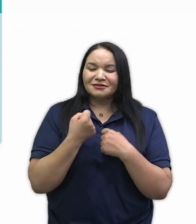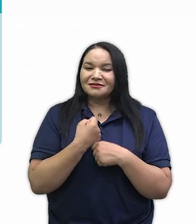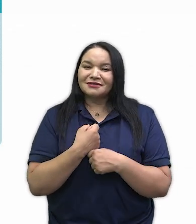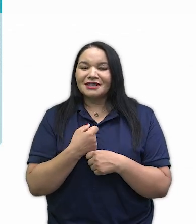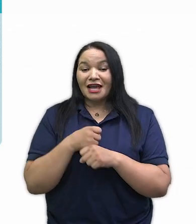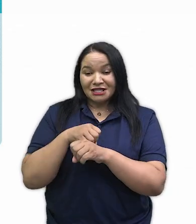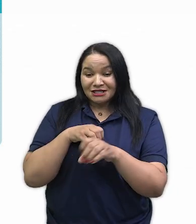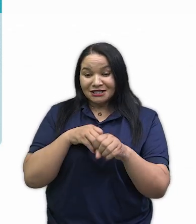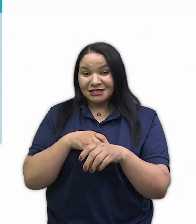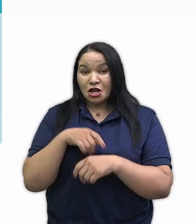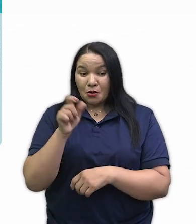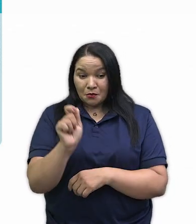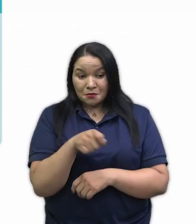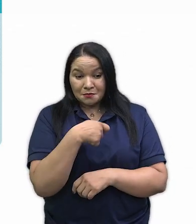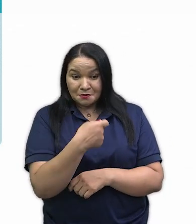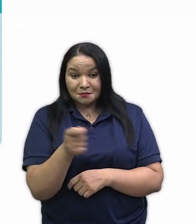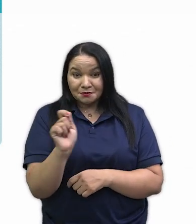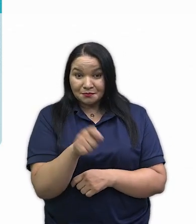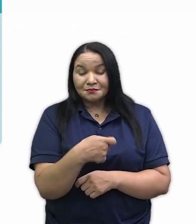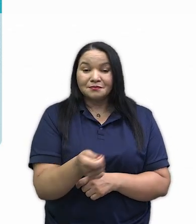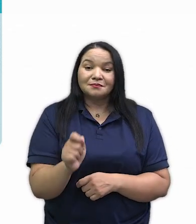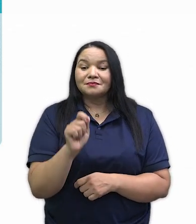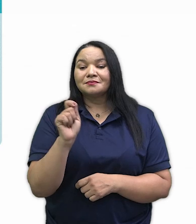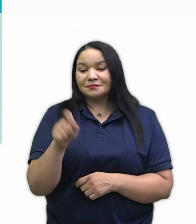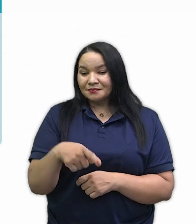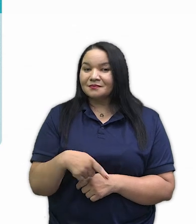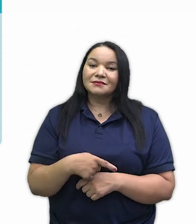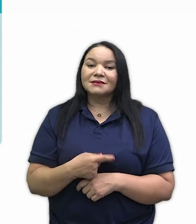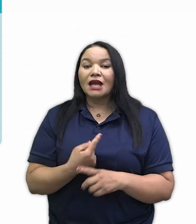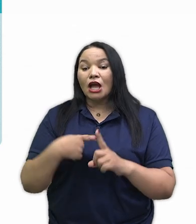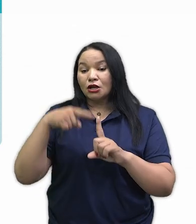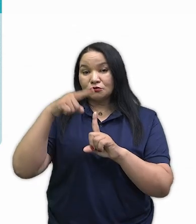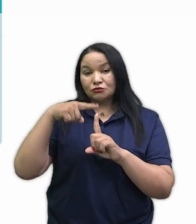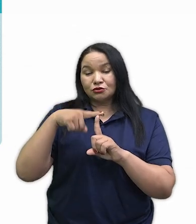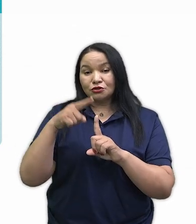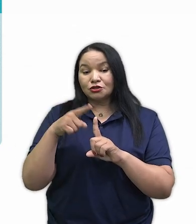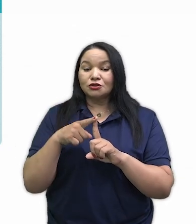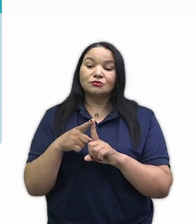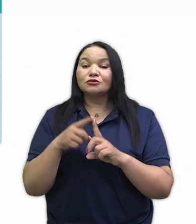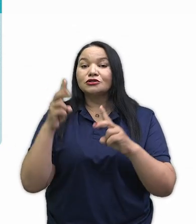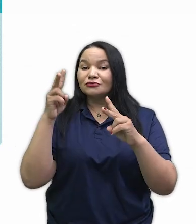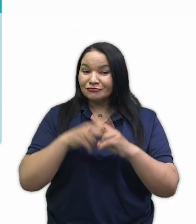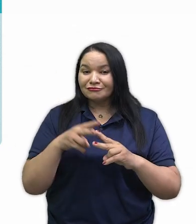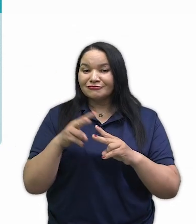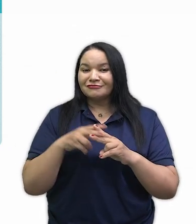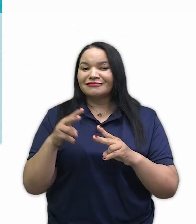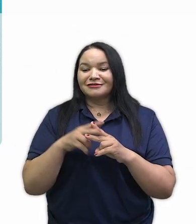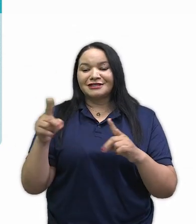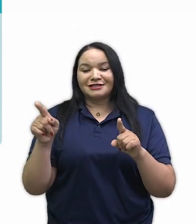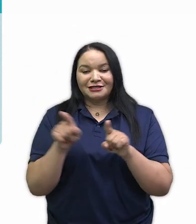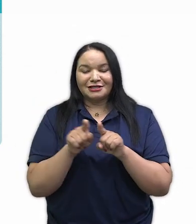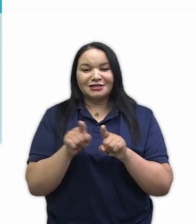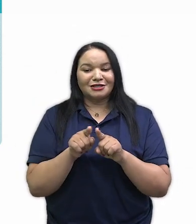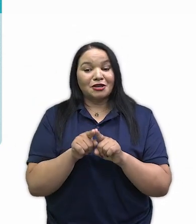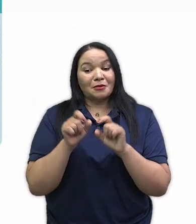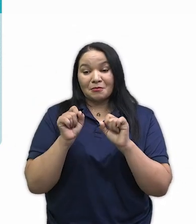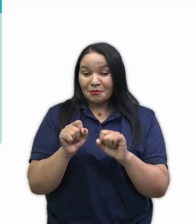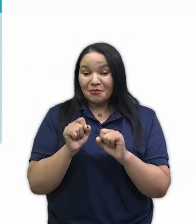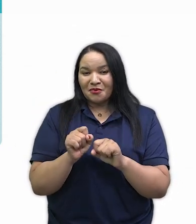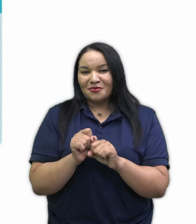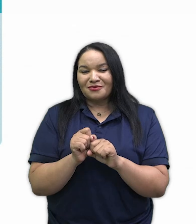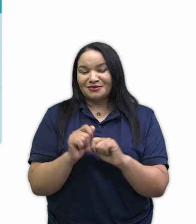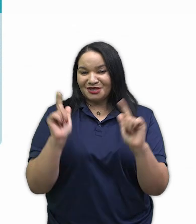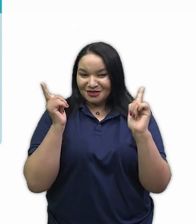ensinando esgrima para as crianças, né? É um tipo de luta. E olha só, ela pode se tornar